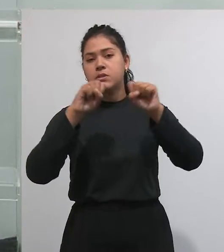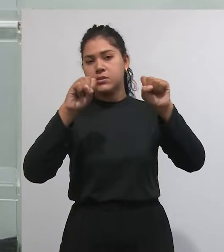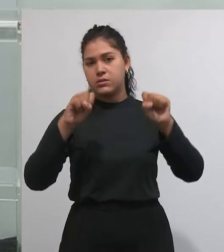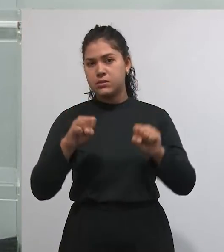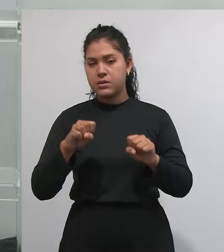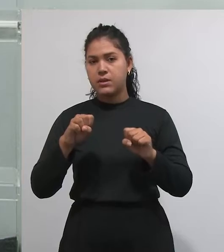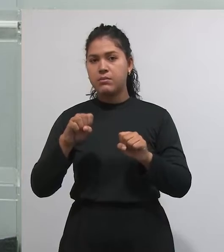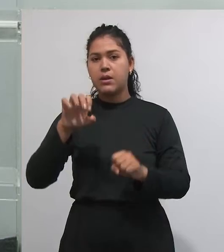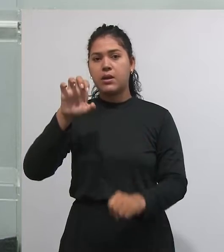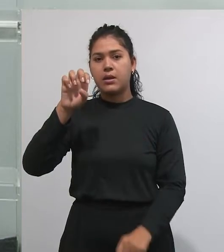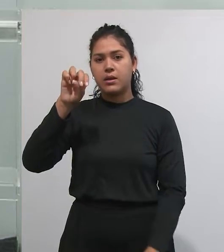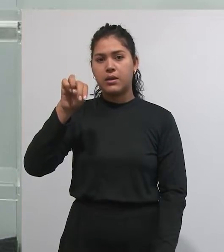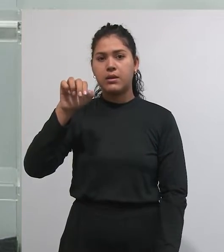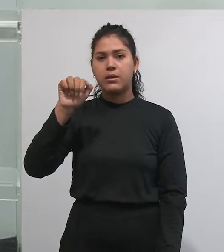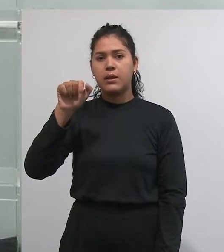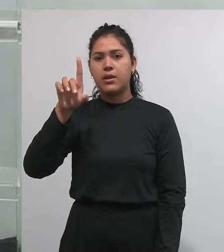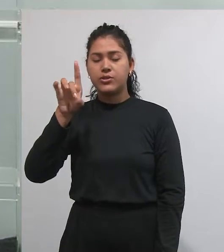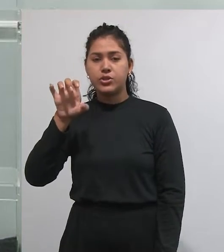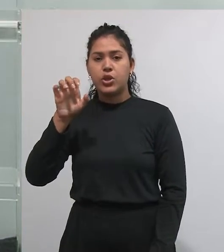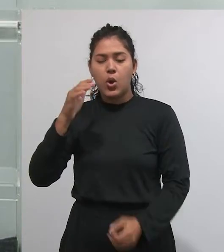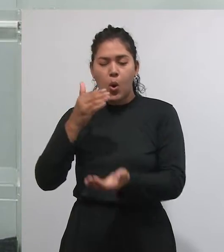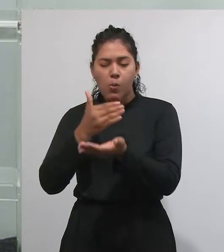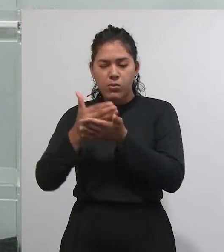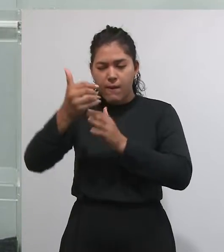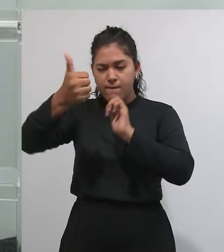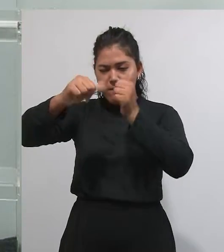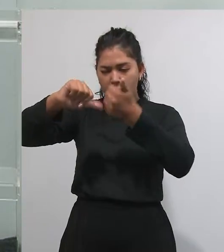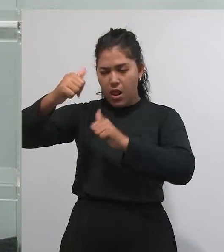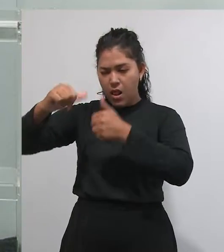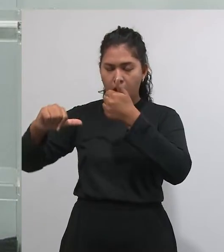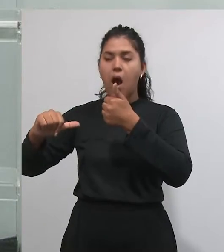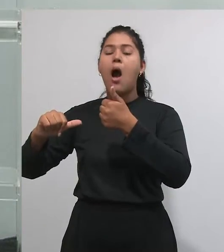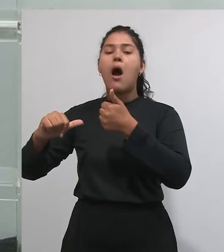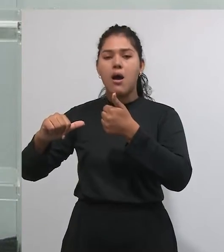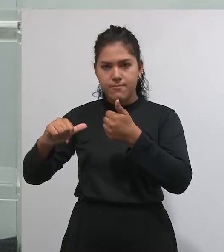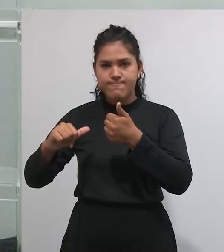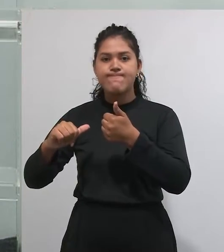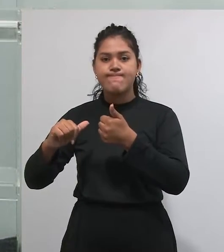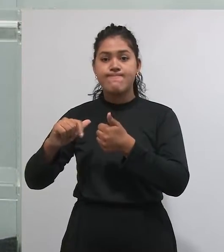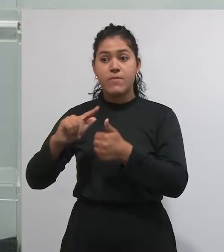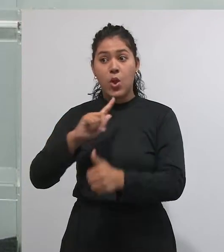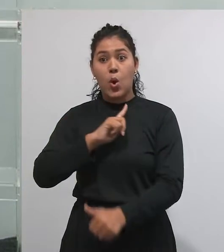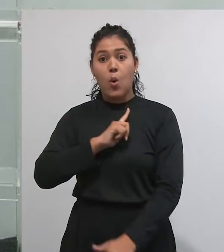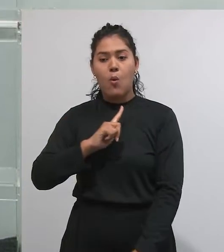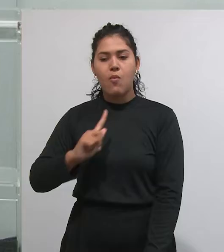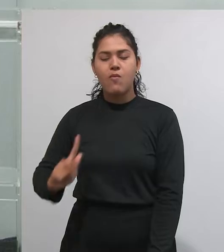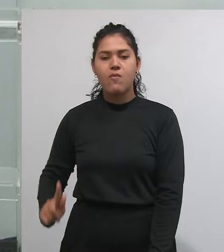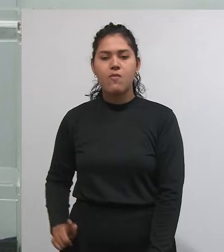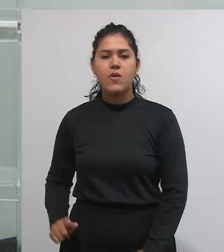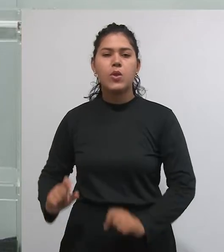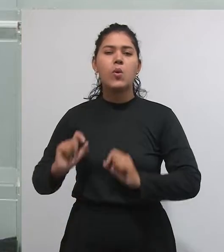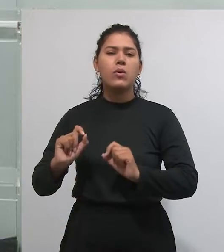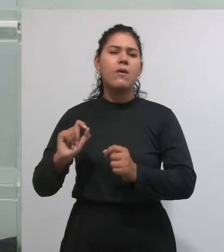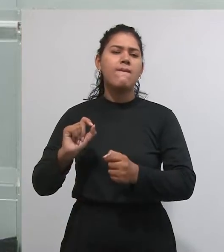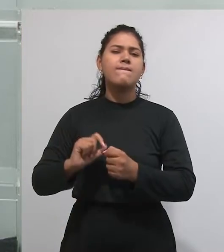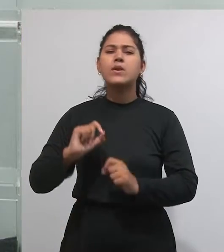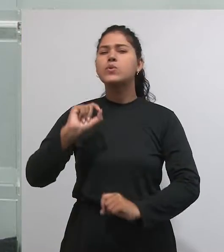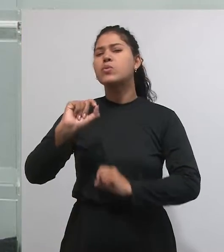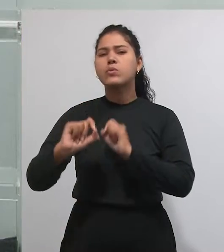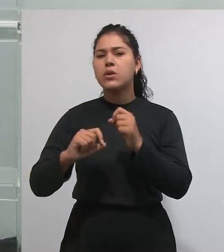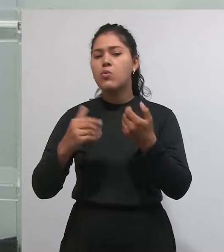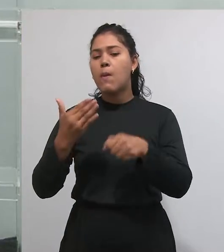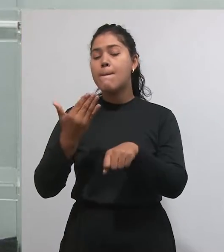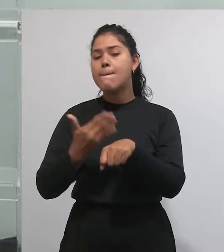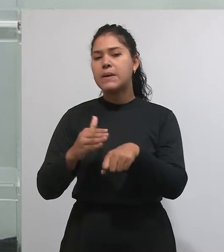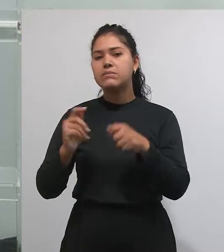que seria a média, que seria 7. Então, o que o governo enquanto Estado deve agir? Que